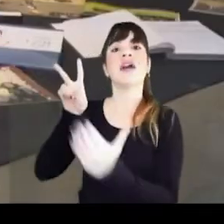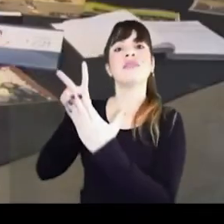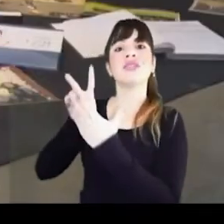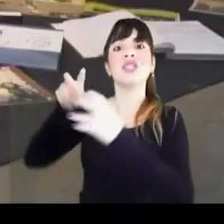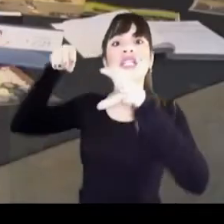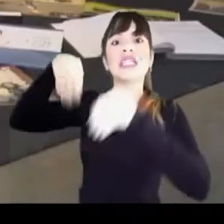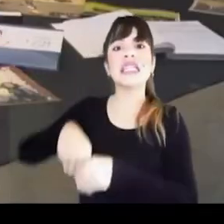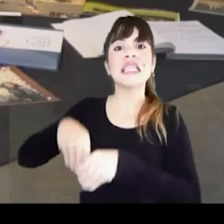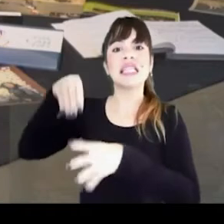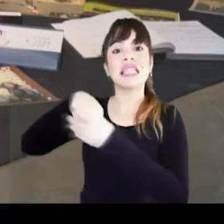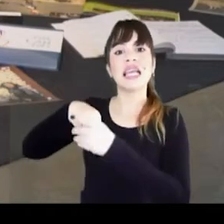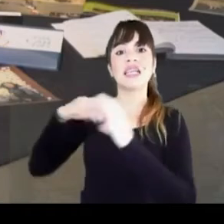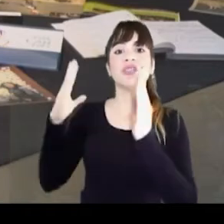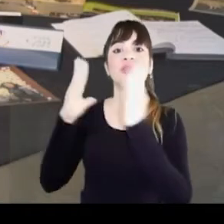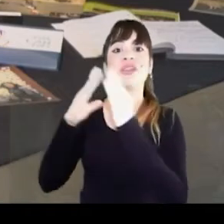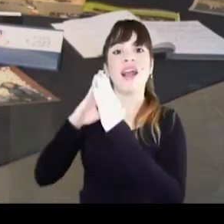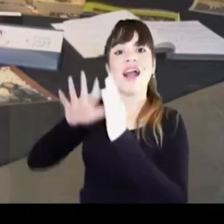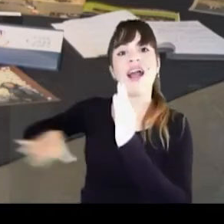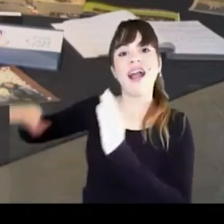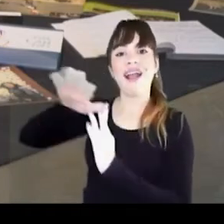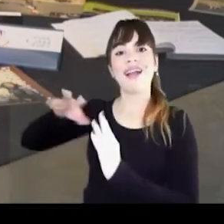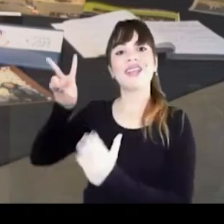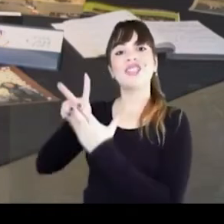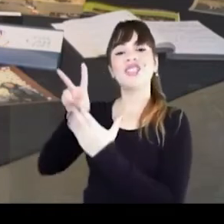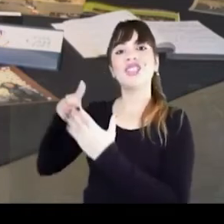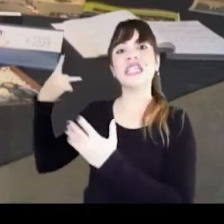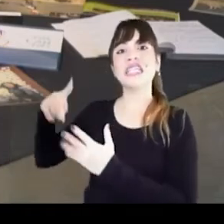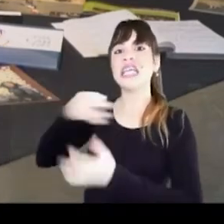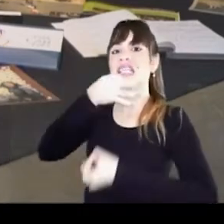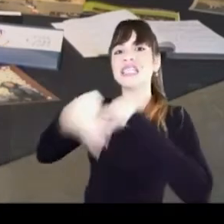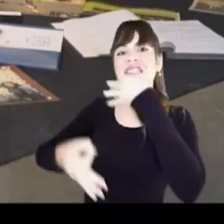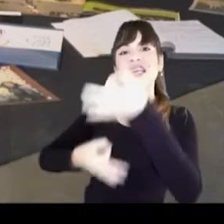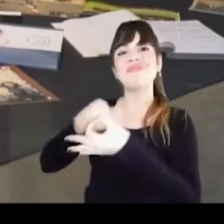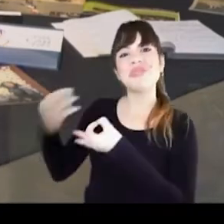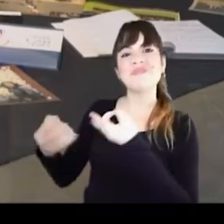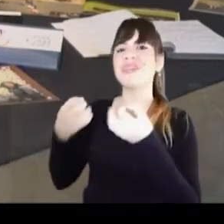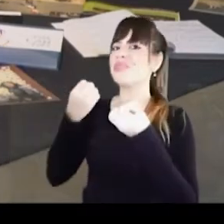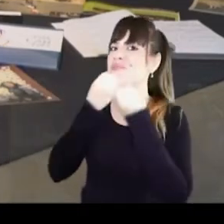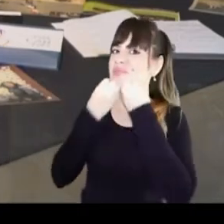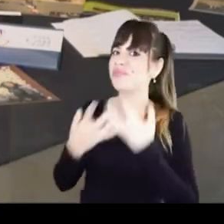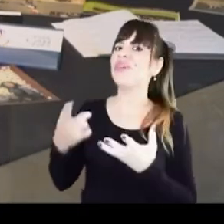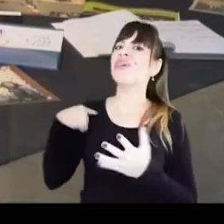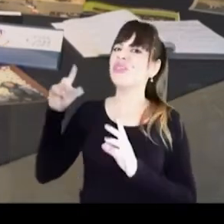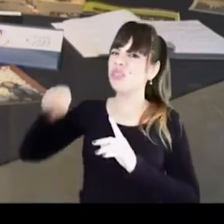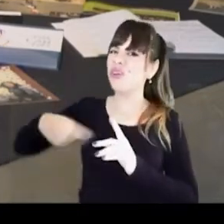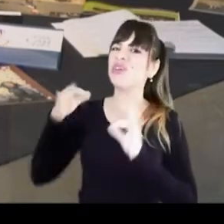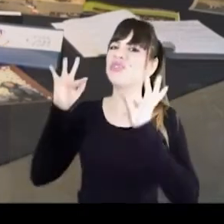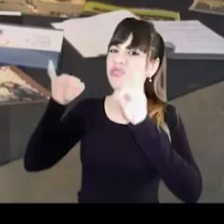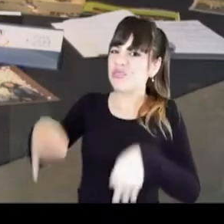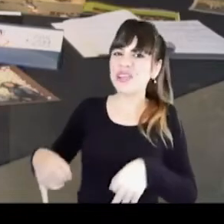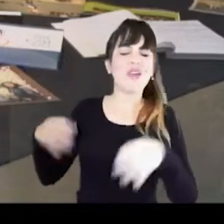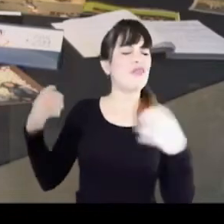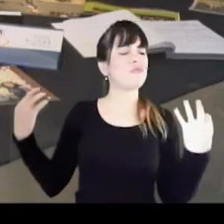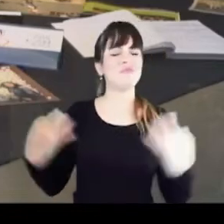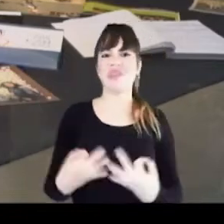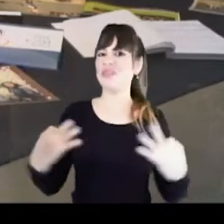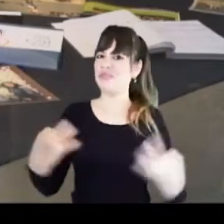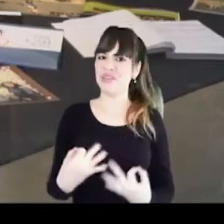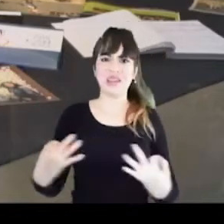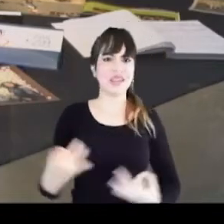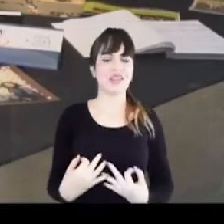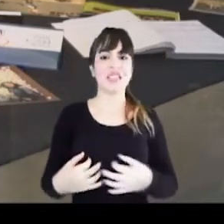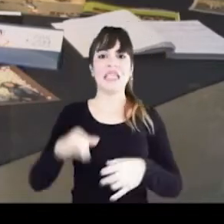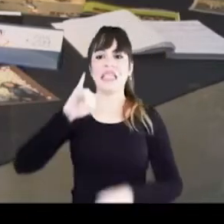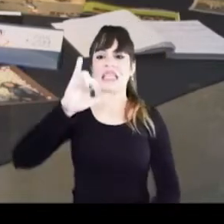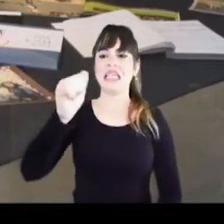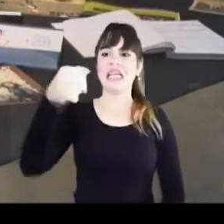apresentando esse espetáculo dentro de uma aldeia indígena, com o depoimento deles no final, né? Foi algo que a gente termina... Circular as aldeias. O